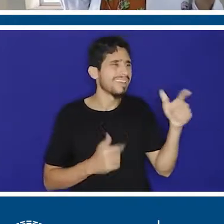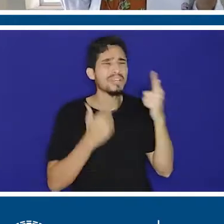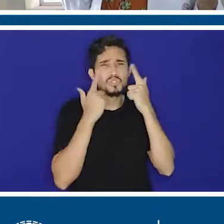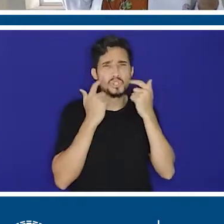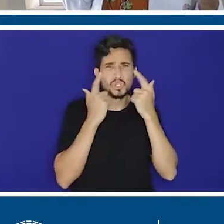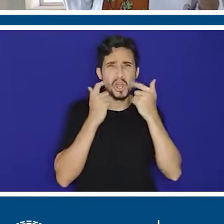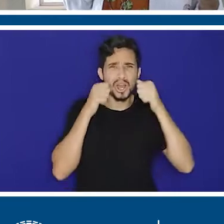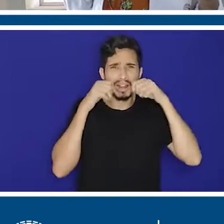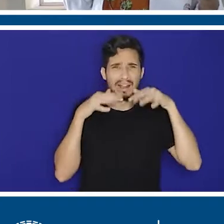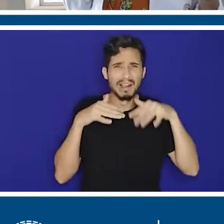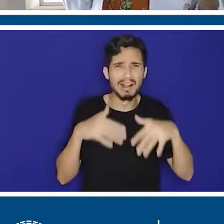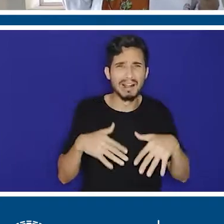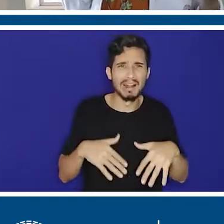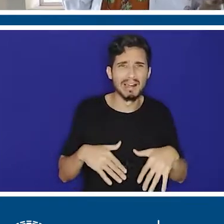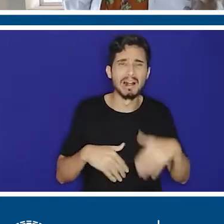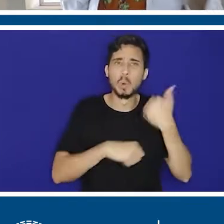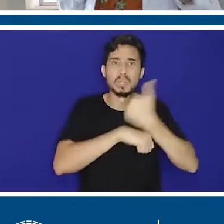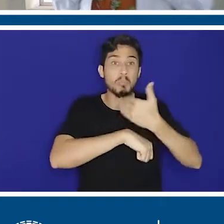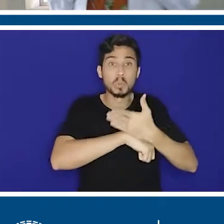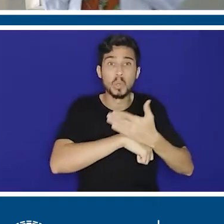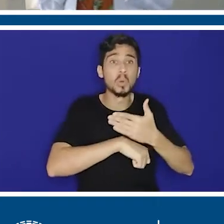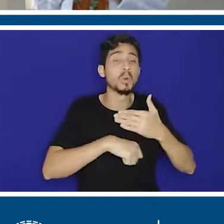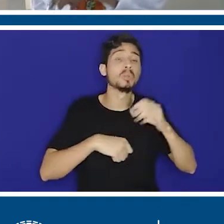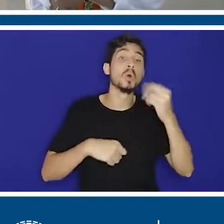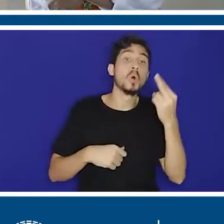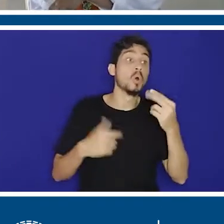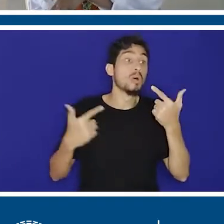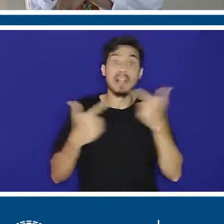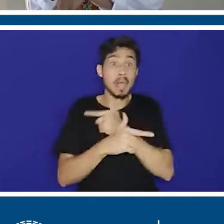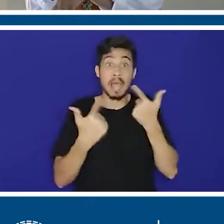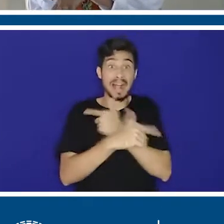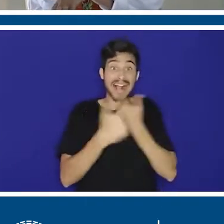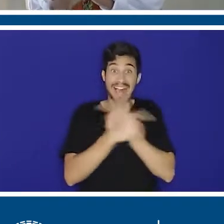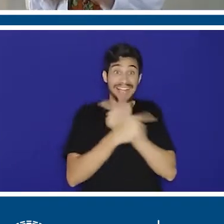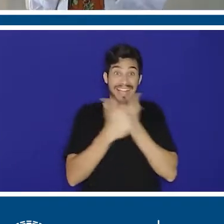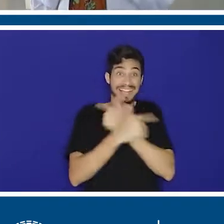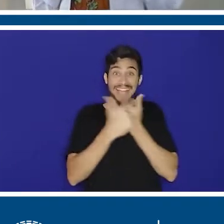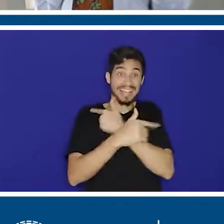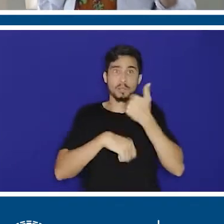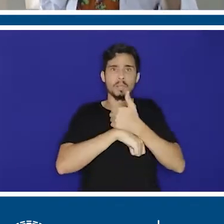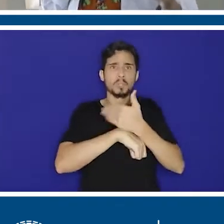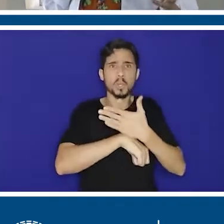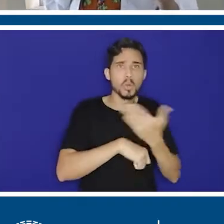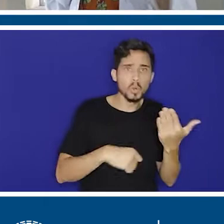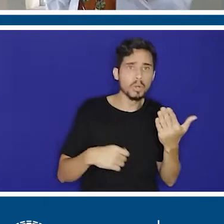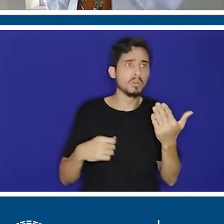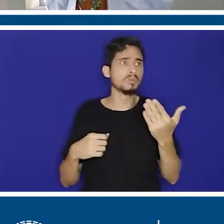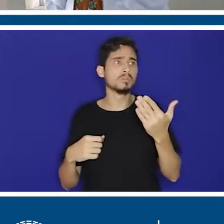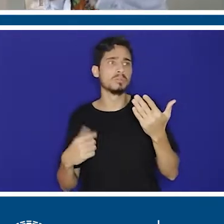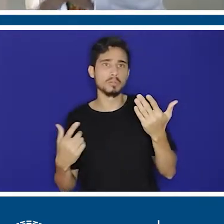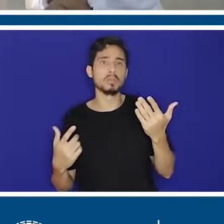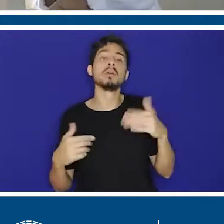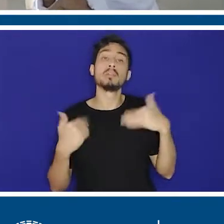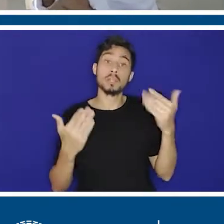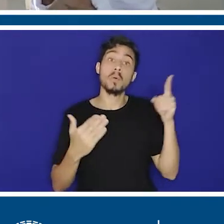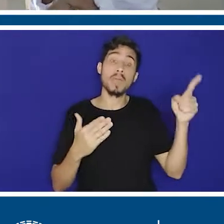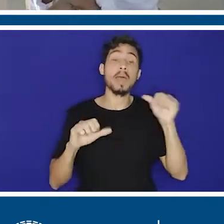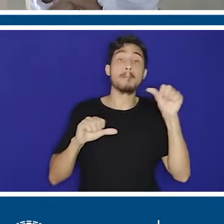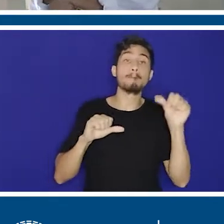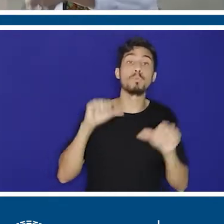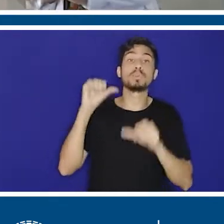de choro, ele tem crise de riso, né? Essas são as alterações de